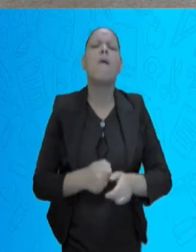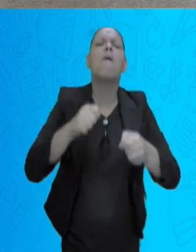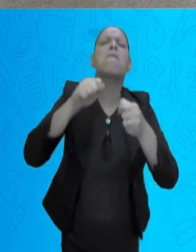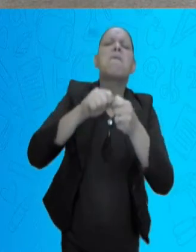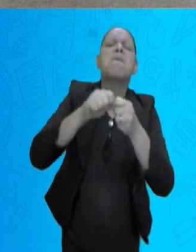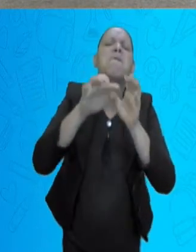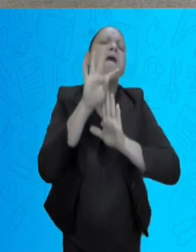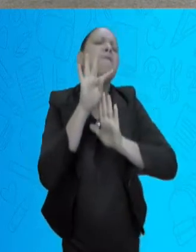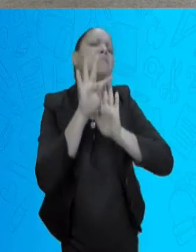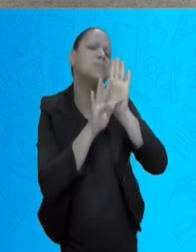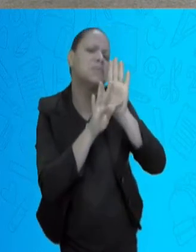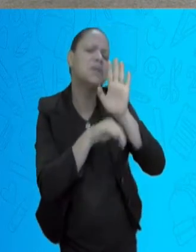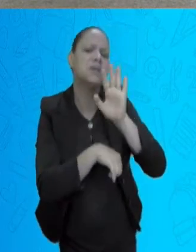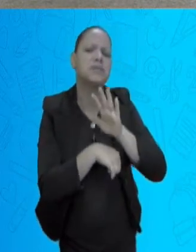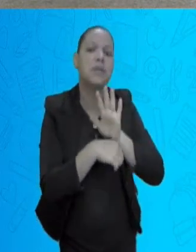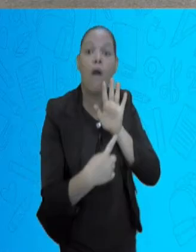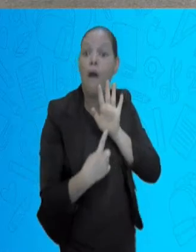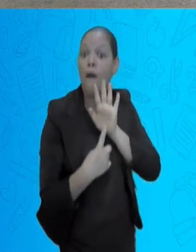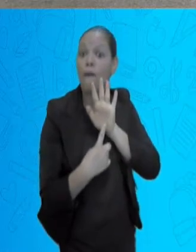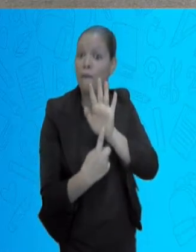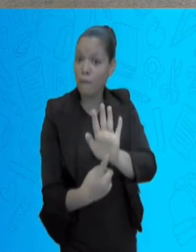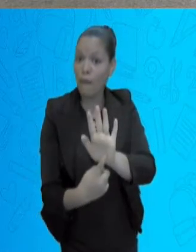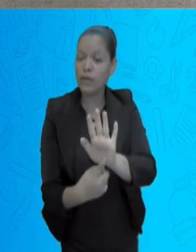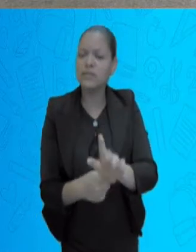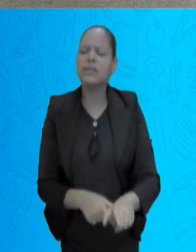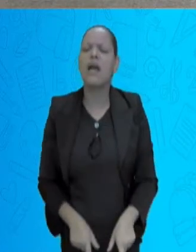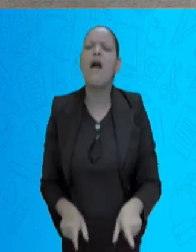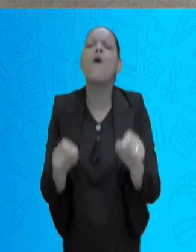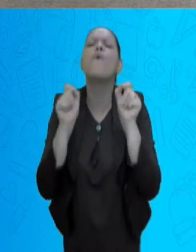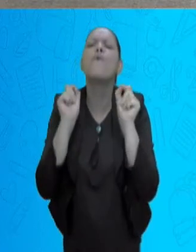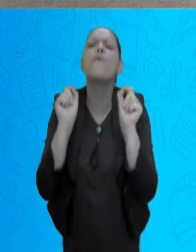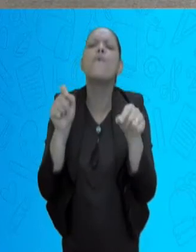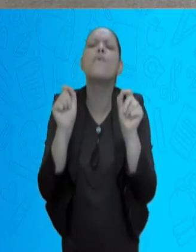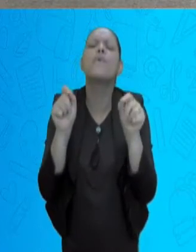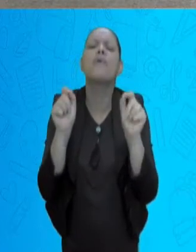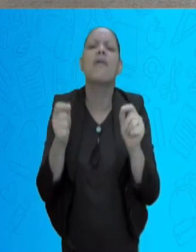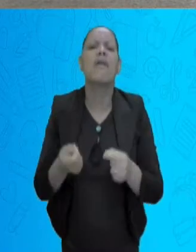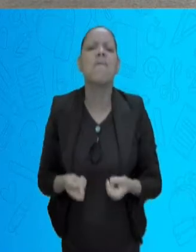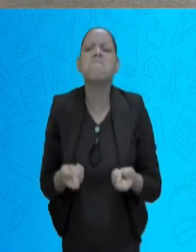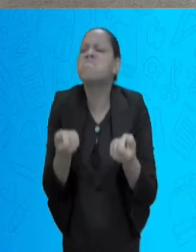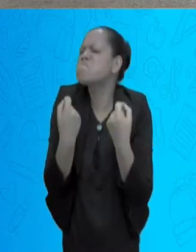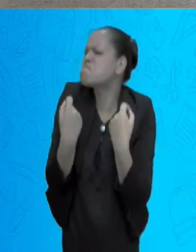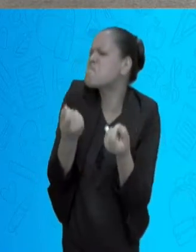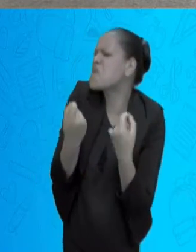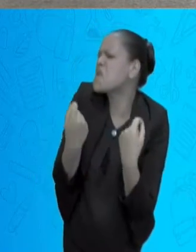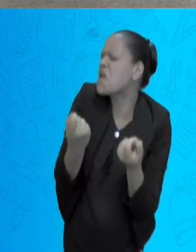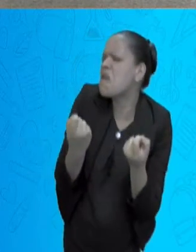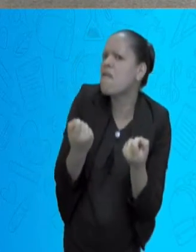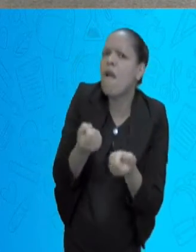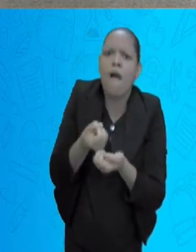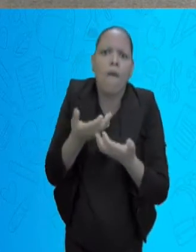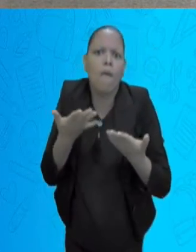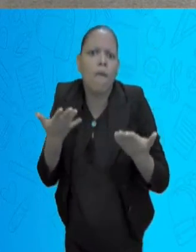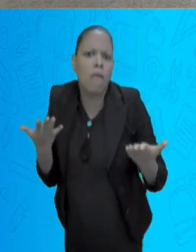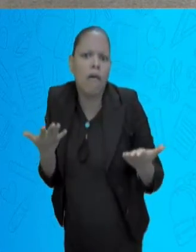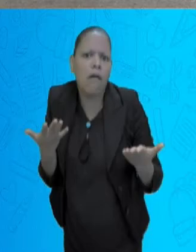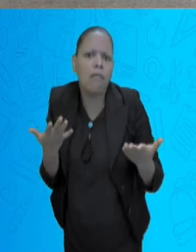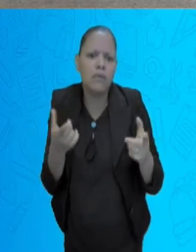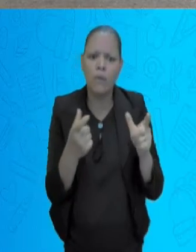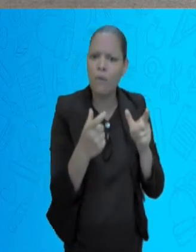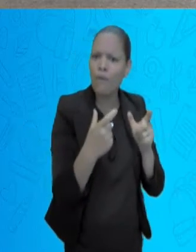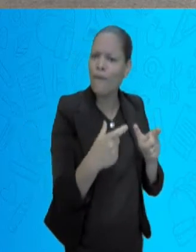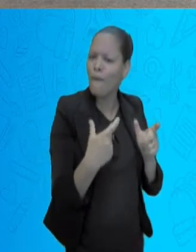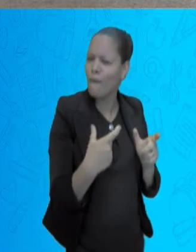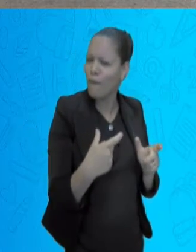Ele apresenta para a gente o que, quem, quando, onde, como e